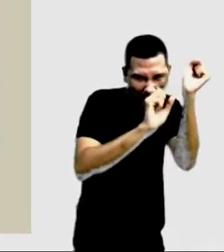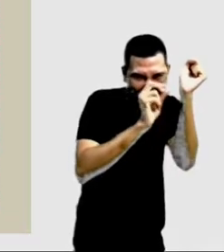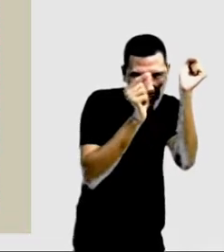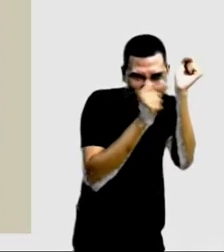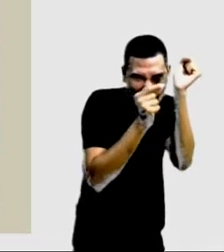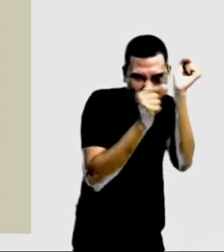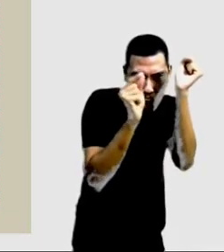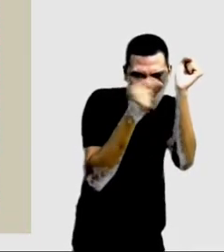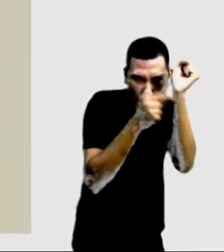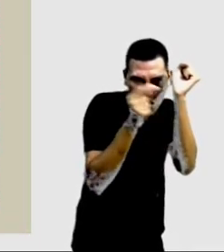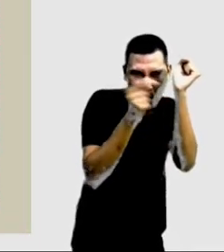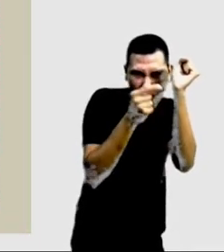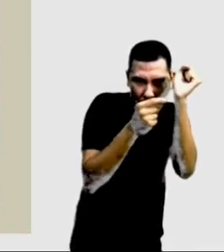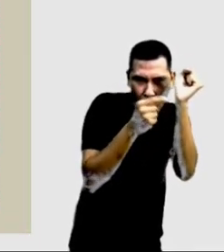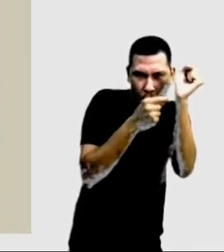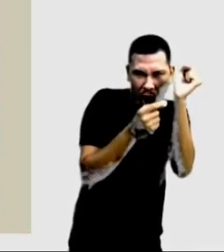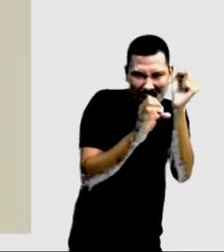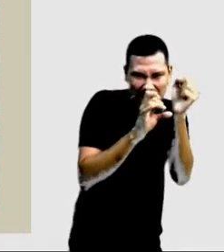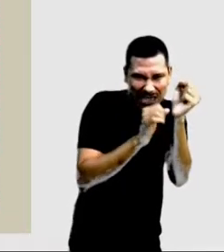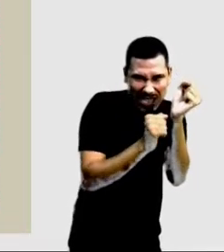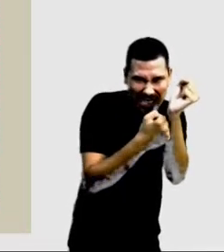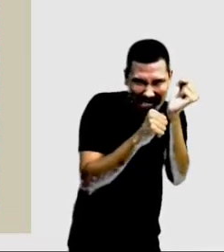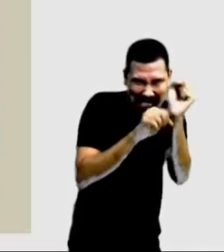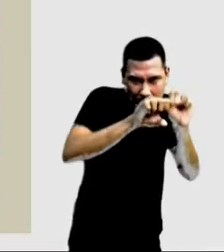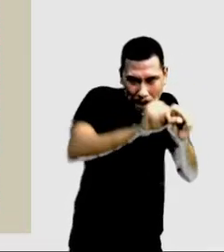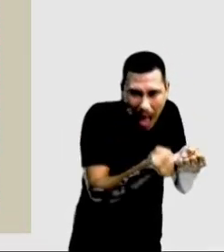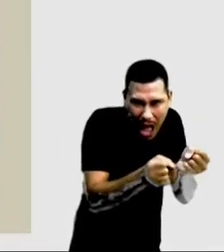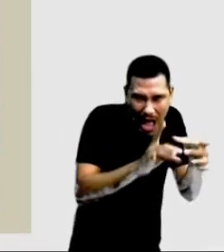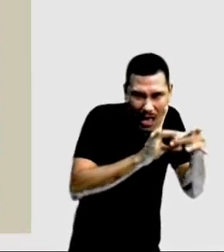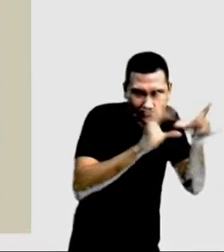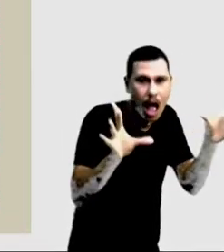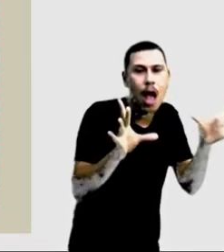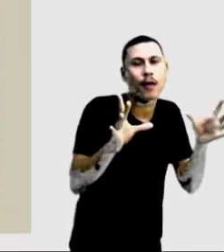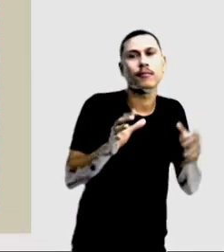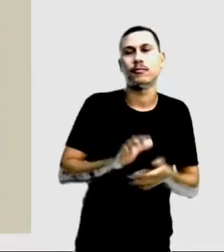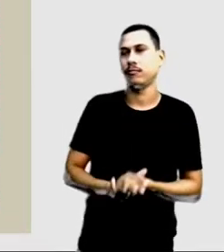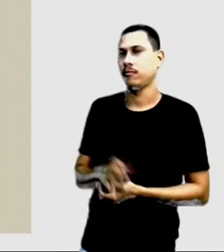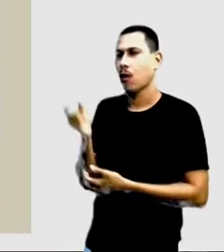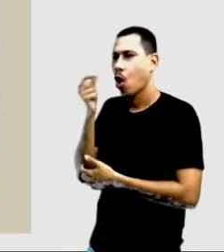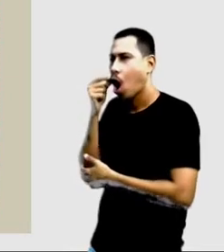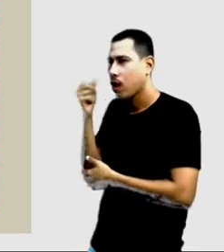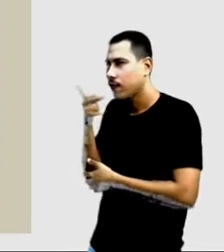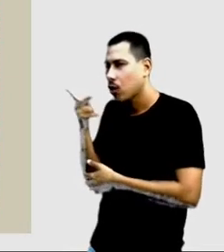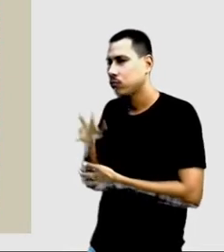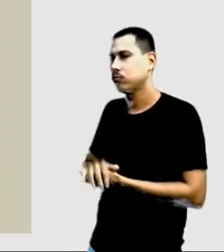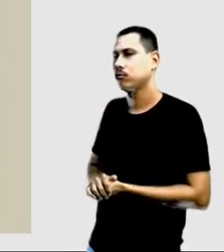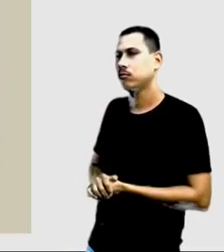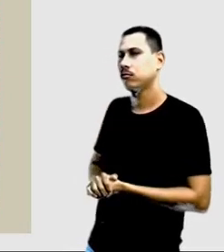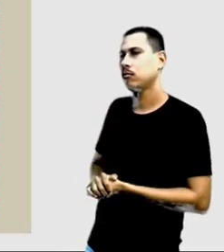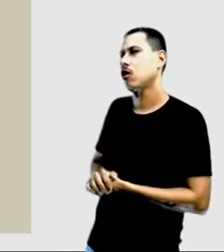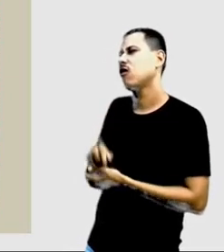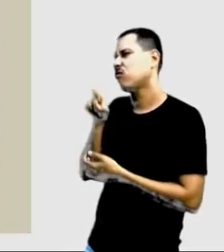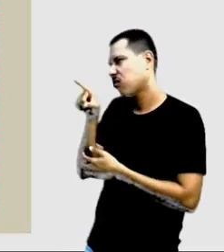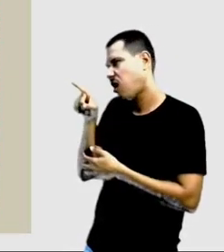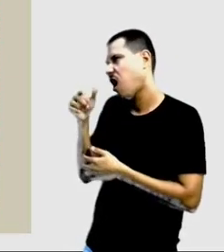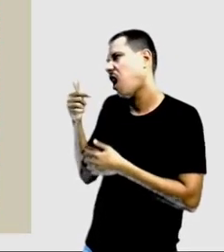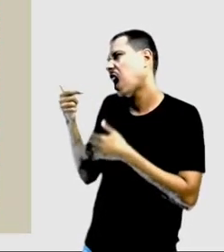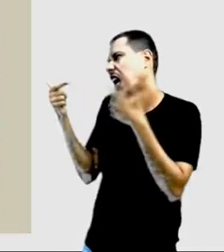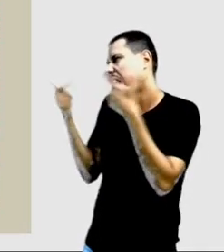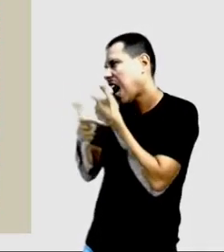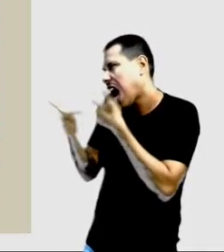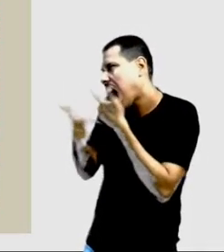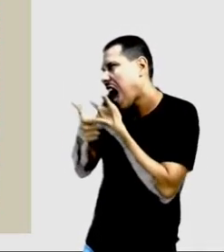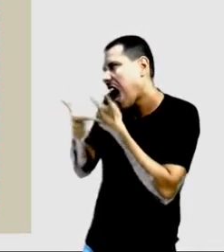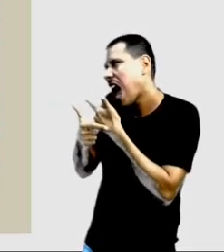disse: "O Senhor riu da simples ideia de que eu, um dia,